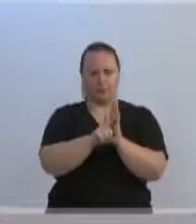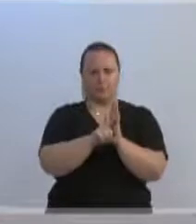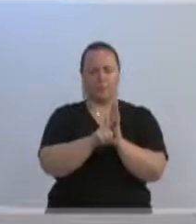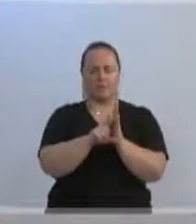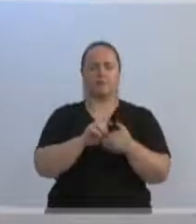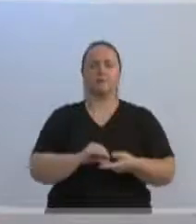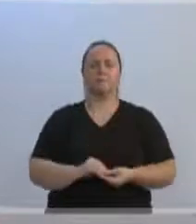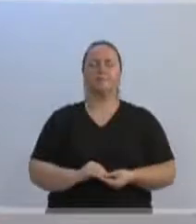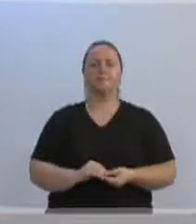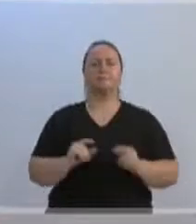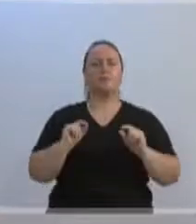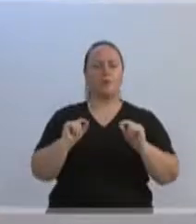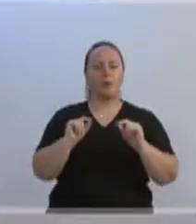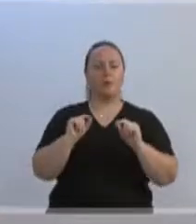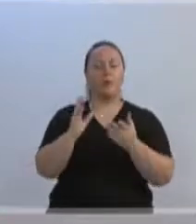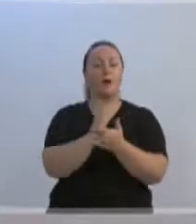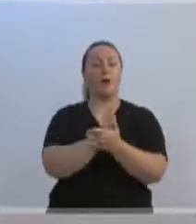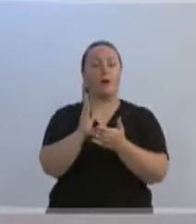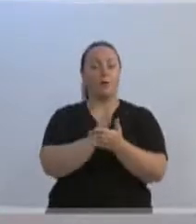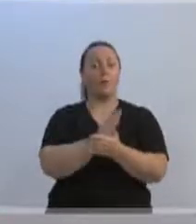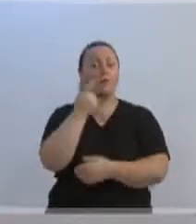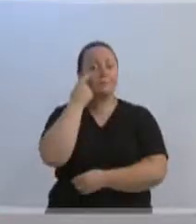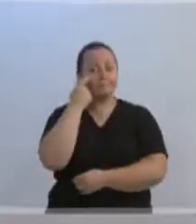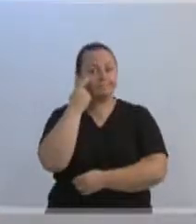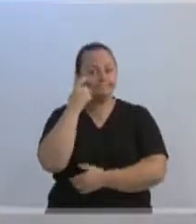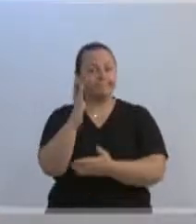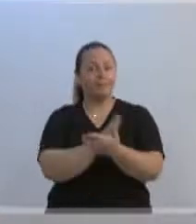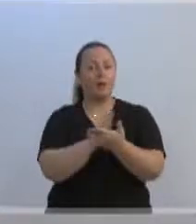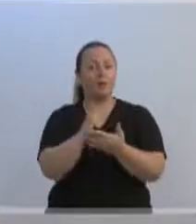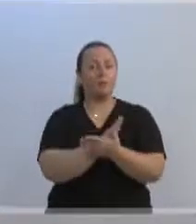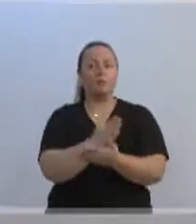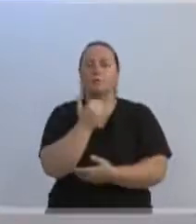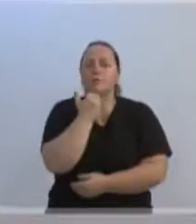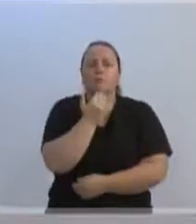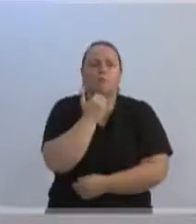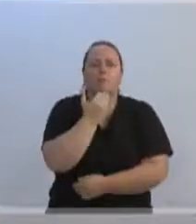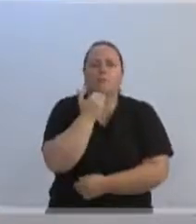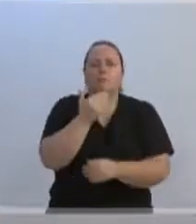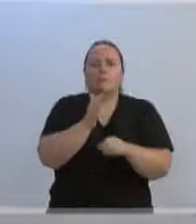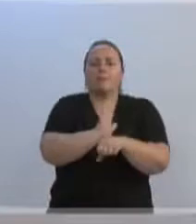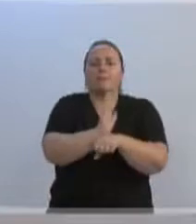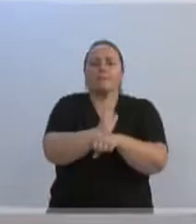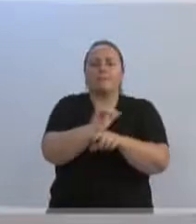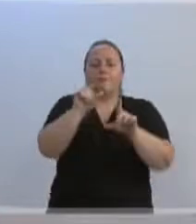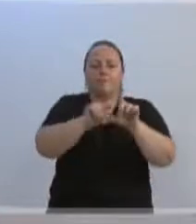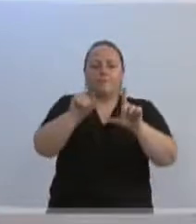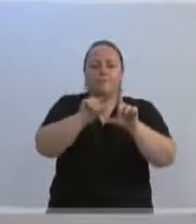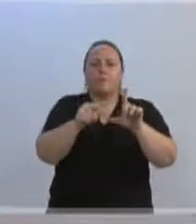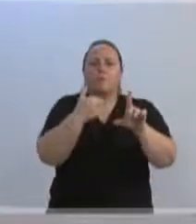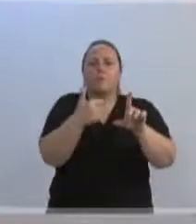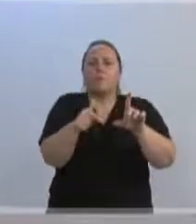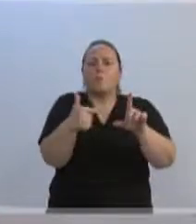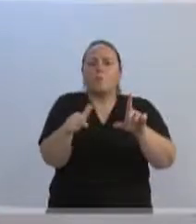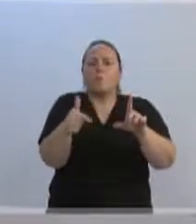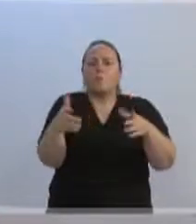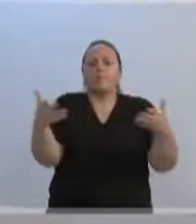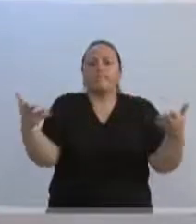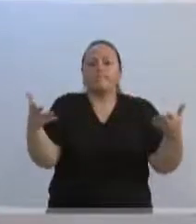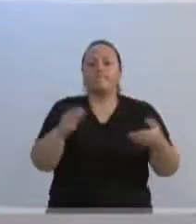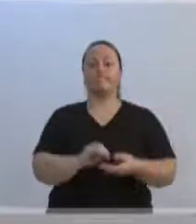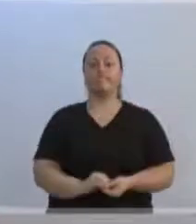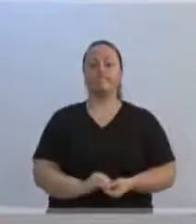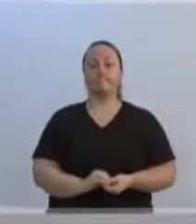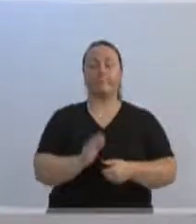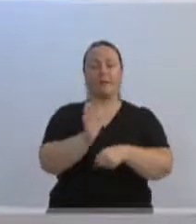muitos deles vejam só não conseguem assistir os filmes nos cinemas os filmes nacionais porque não tem